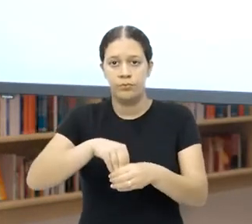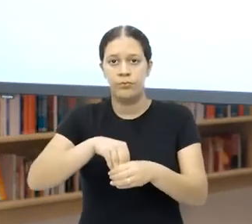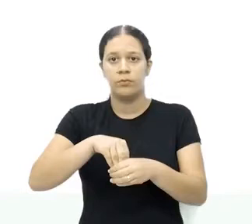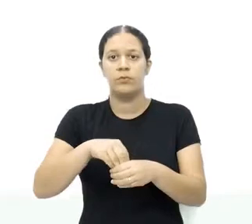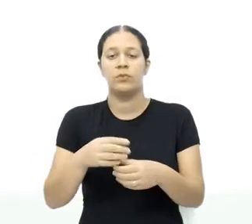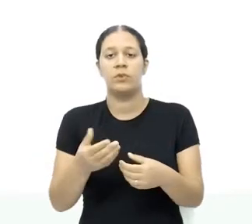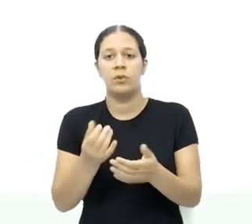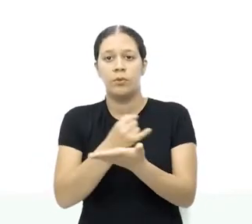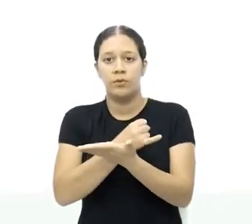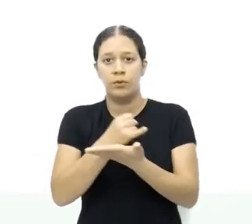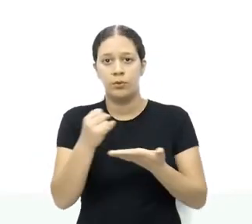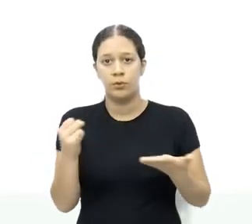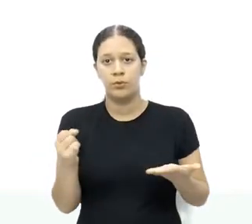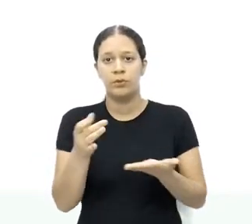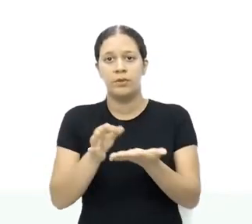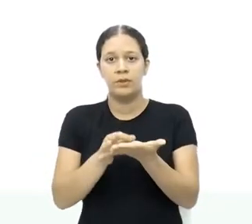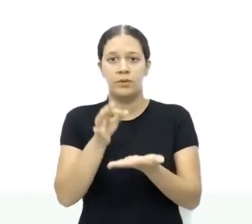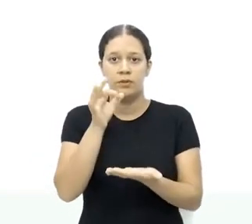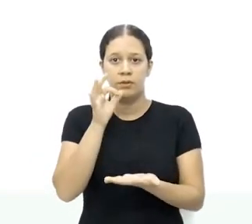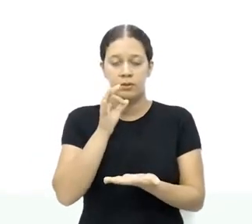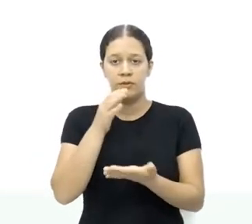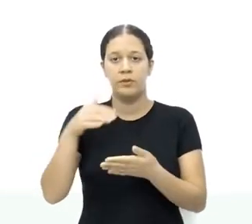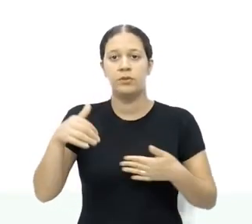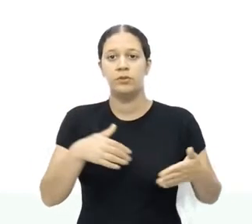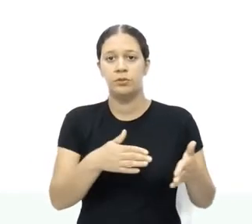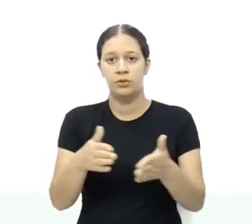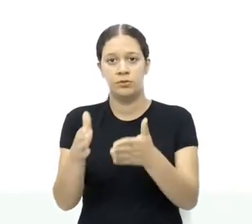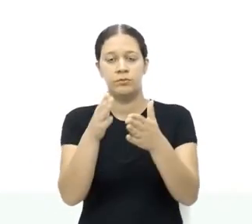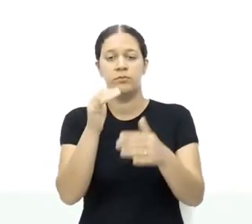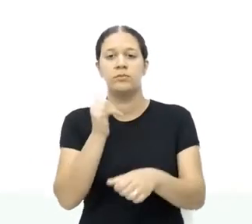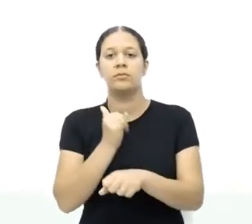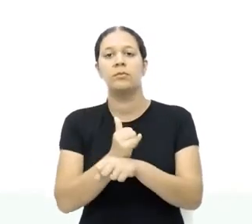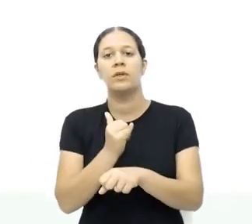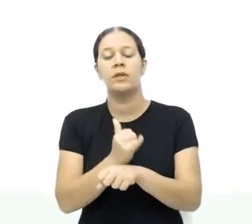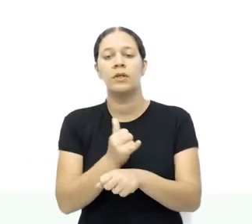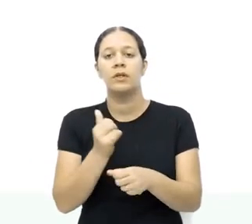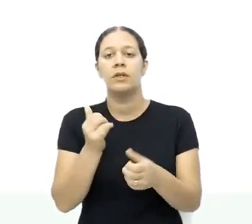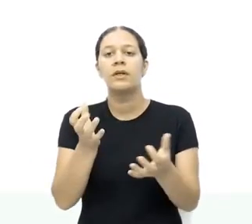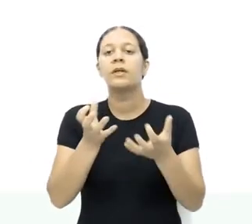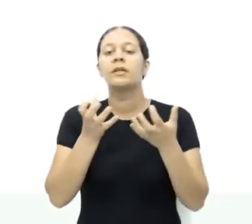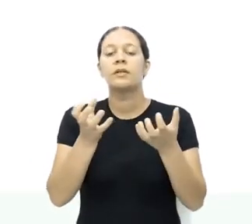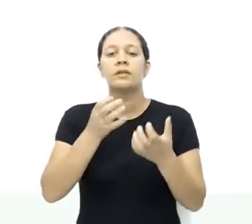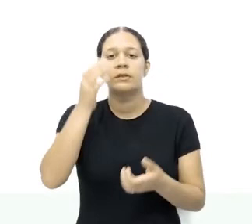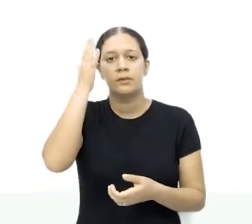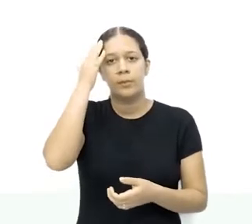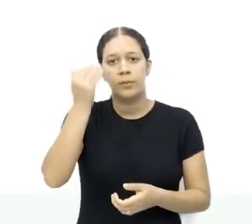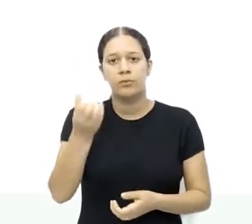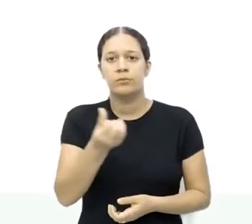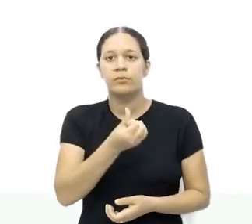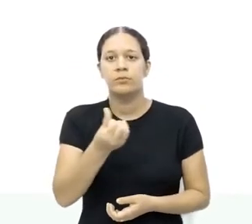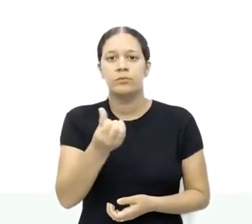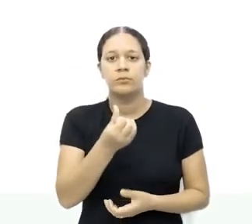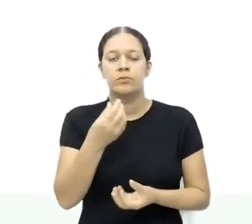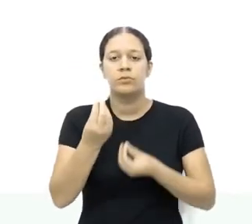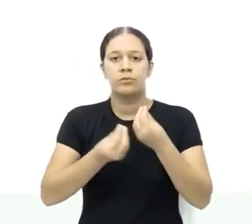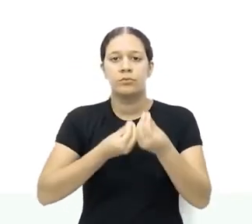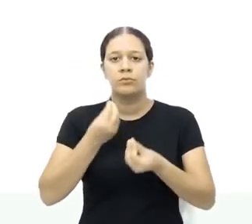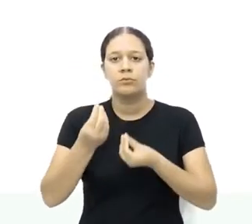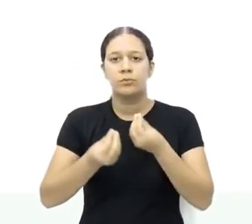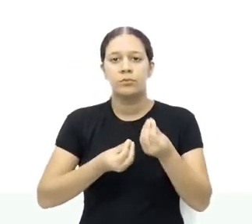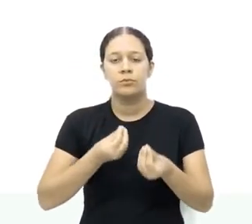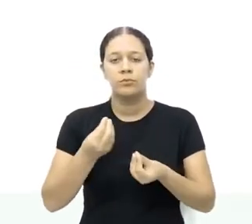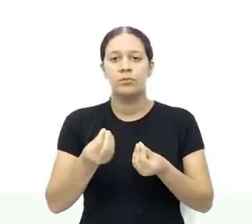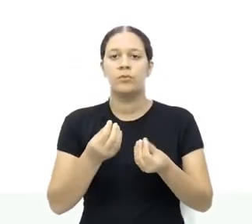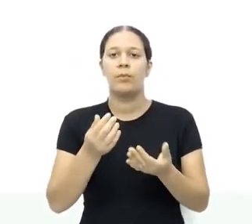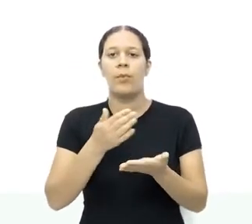dessa introdução do café e da estrada de ferro. Ele quer saber, na questão 6, como se deu